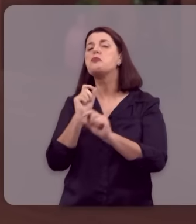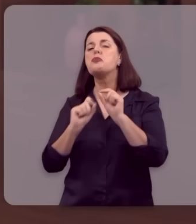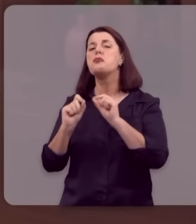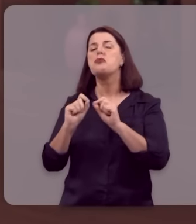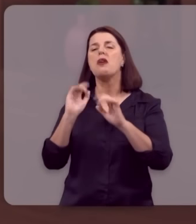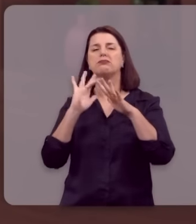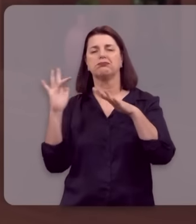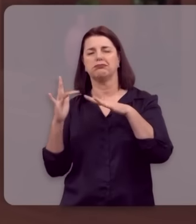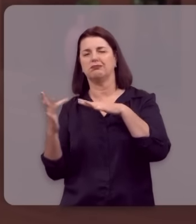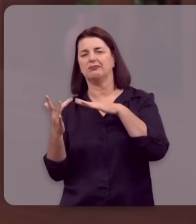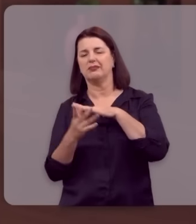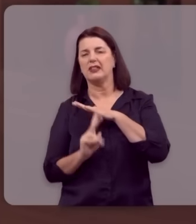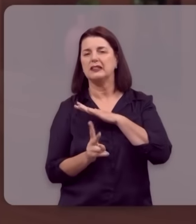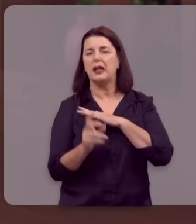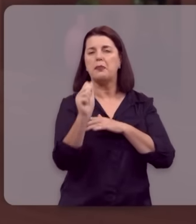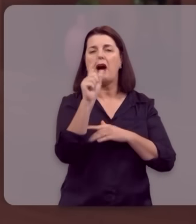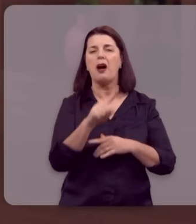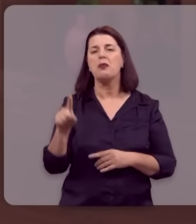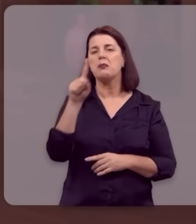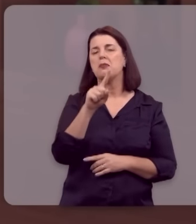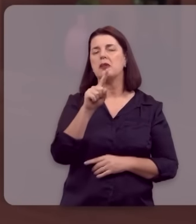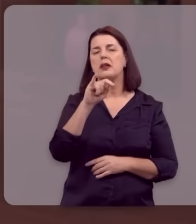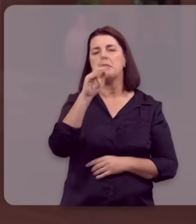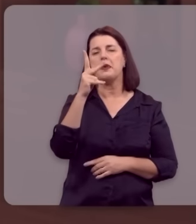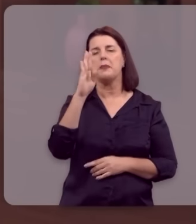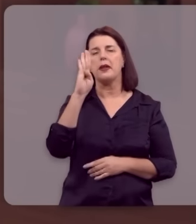procure nas redes sociais, buscando pelo